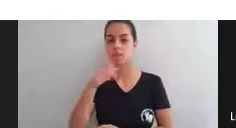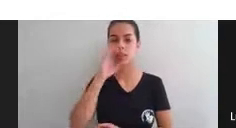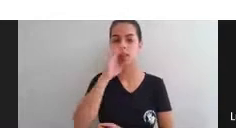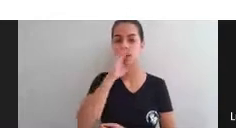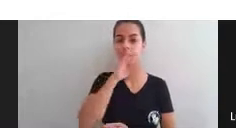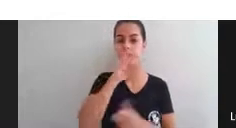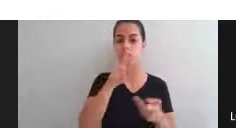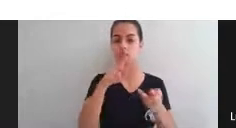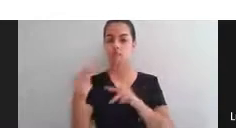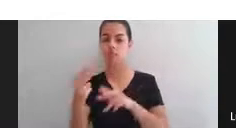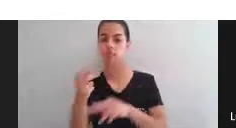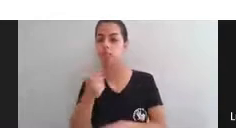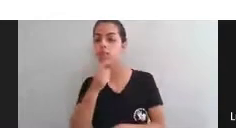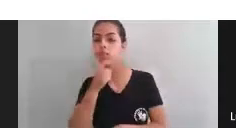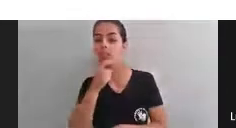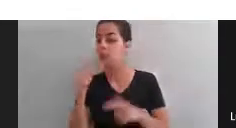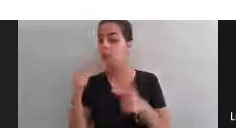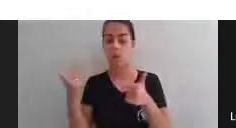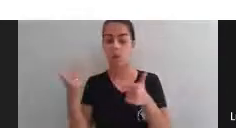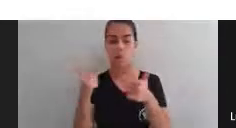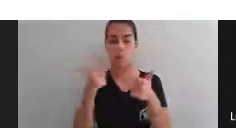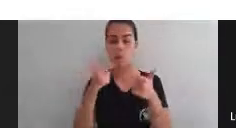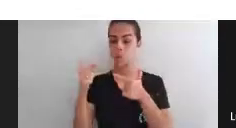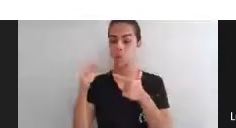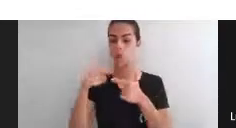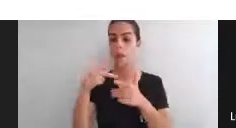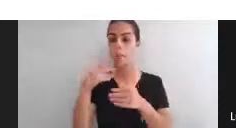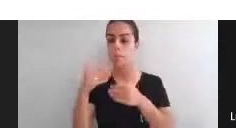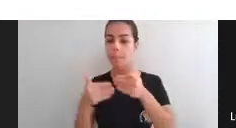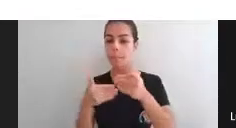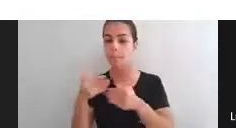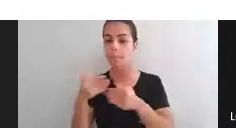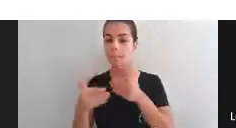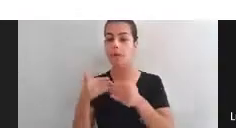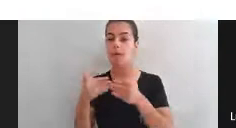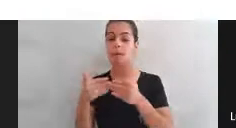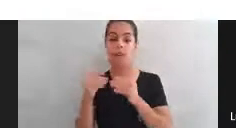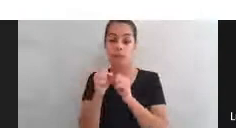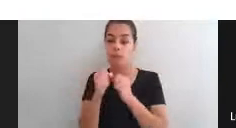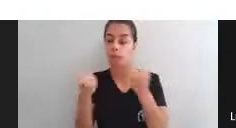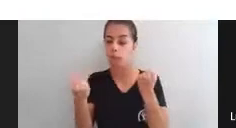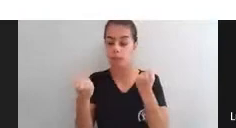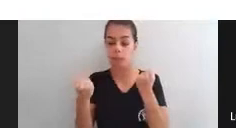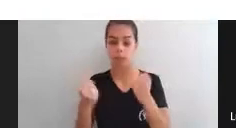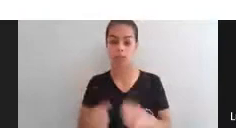não existisse. E esse processo é, portanto, impossível.